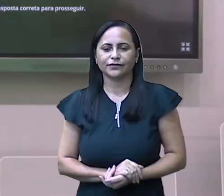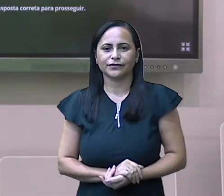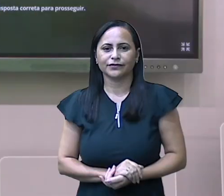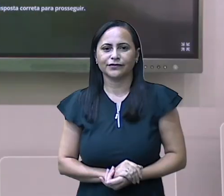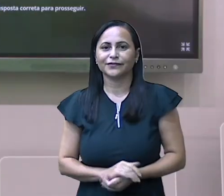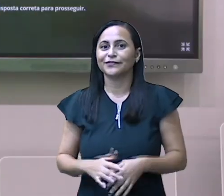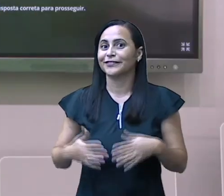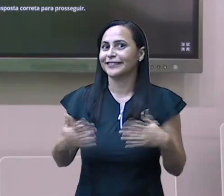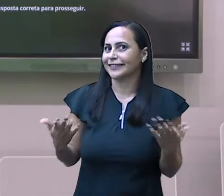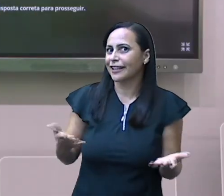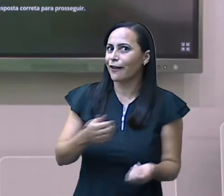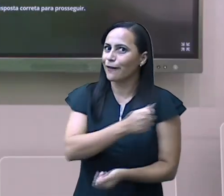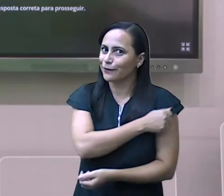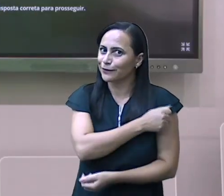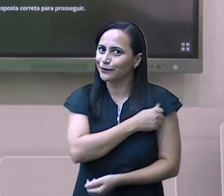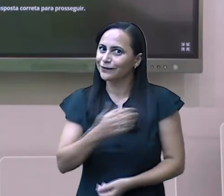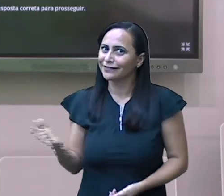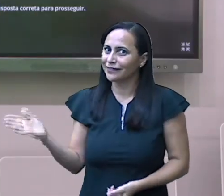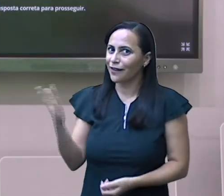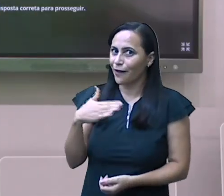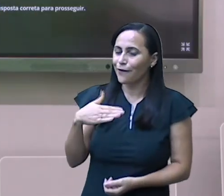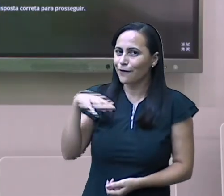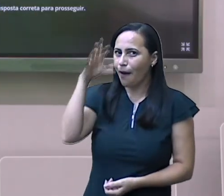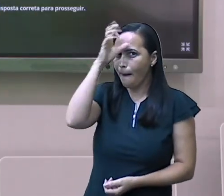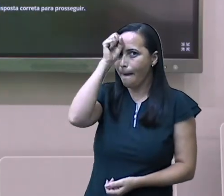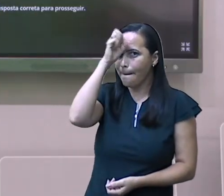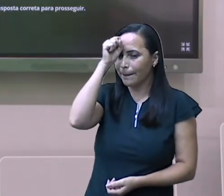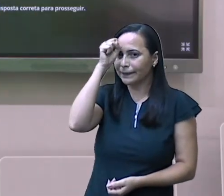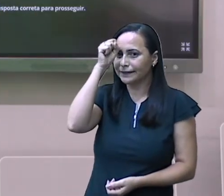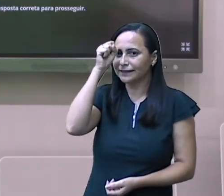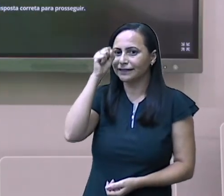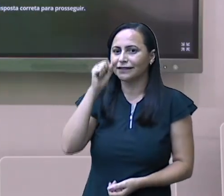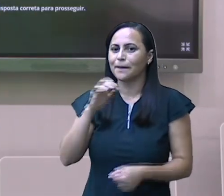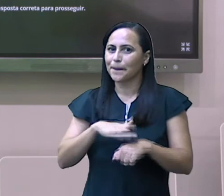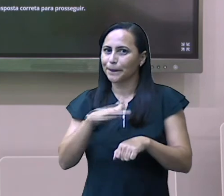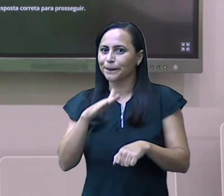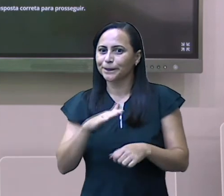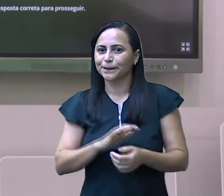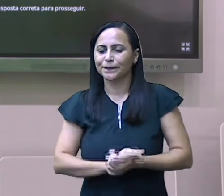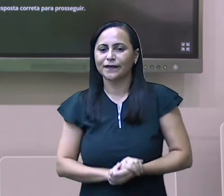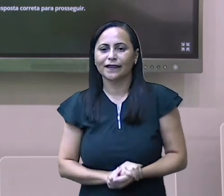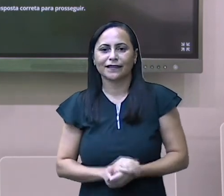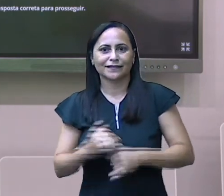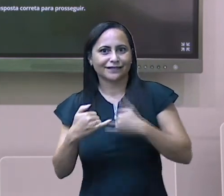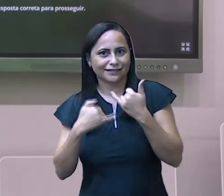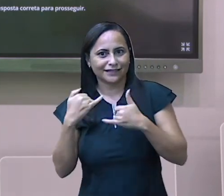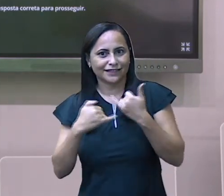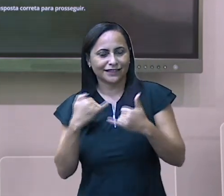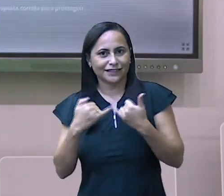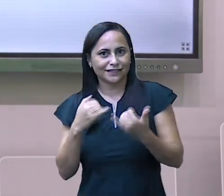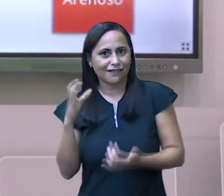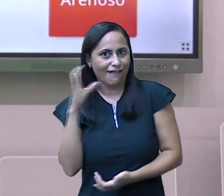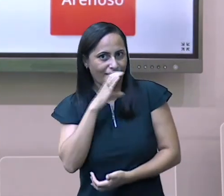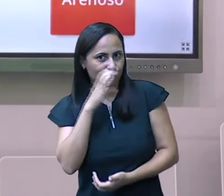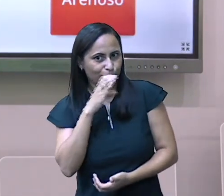E aí, estudantes? Bora consolidar nossa aprendizagem com o nosso jogo? Vamos lá. Rapidinho,